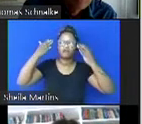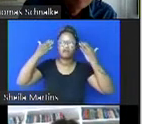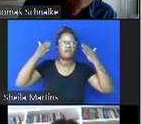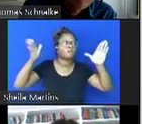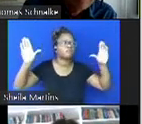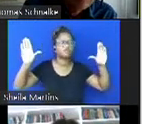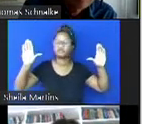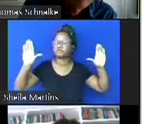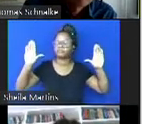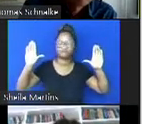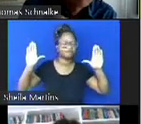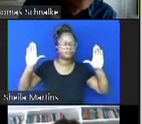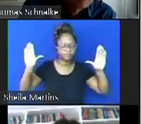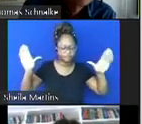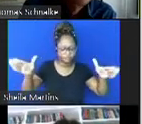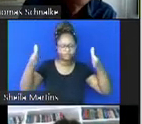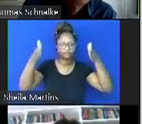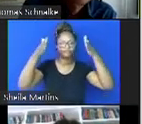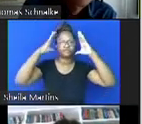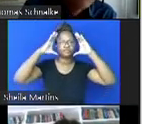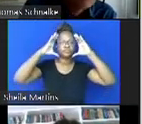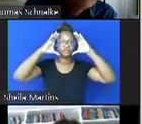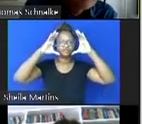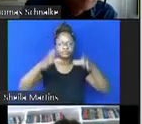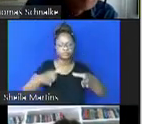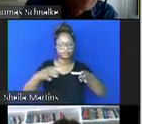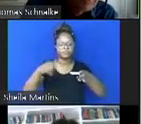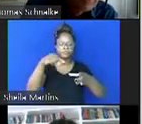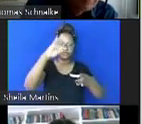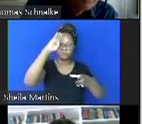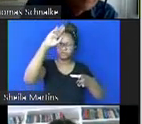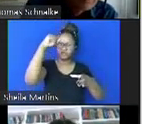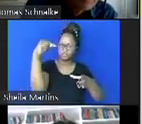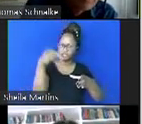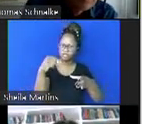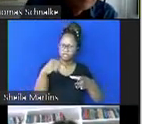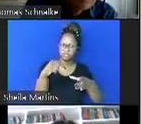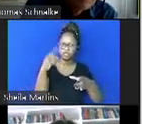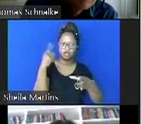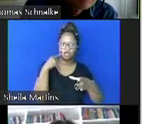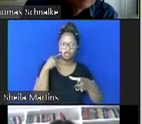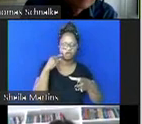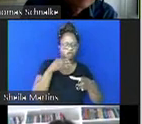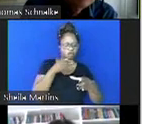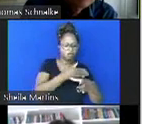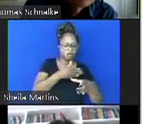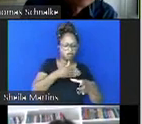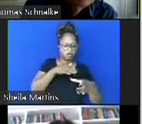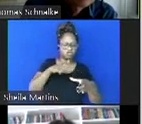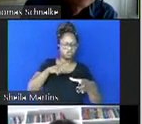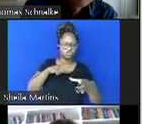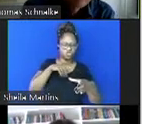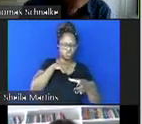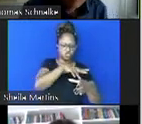um todo, mas também, principalmente, no aspecto do detalhe de um fragmento da